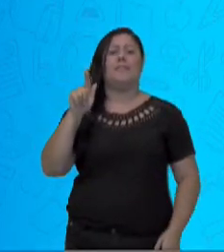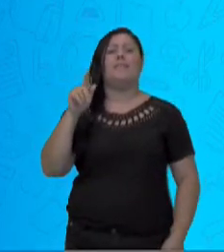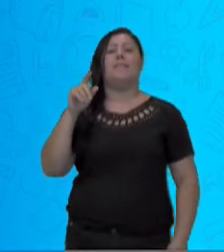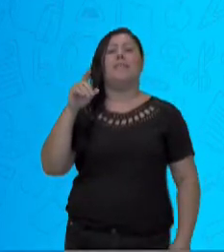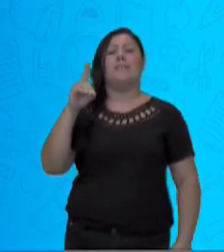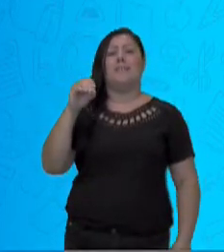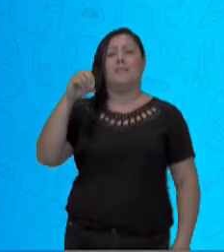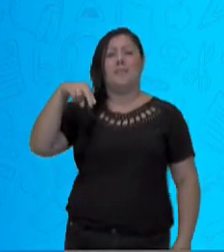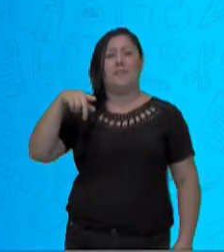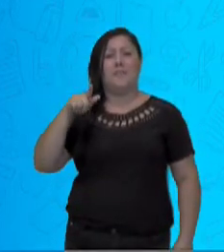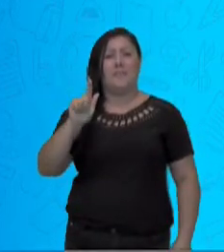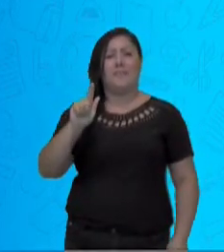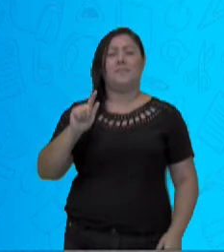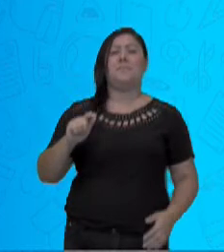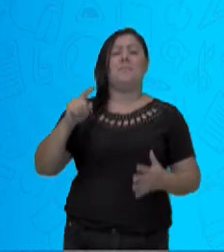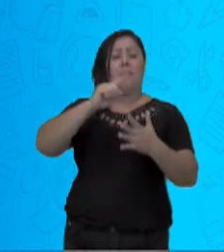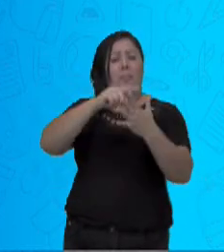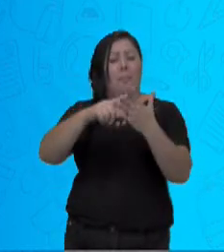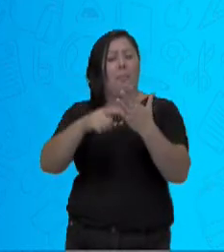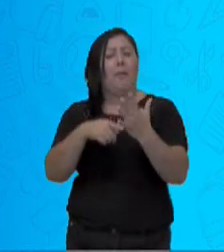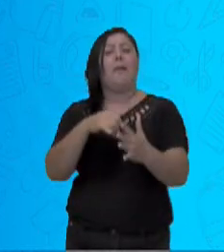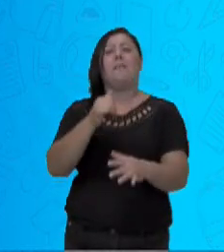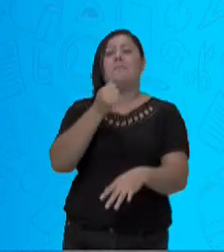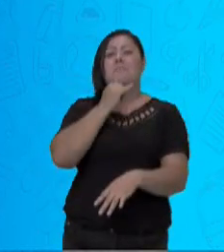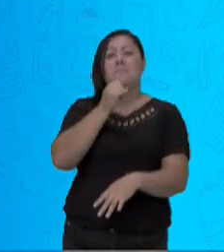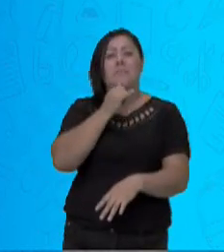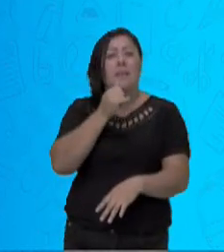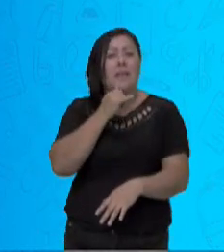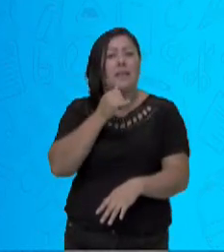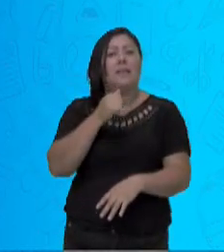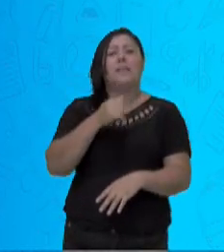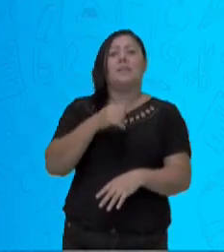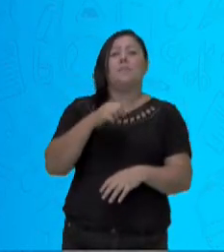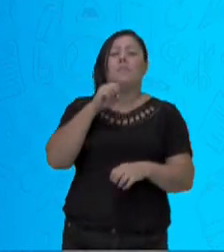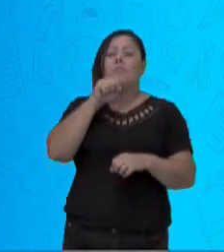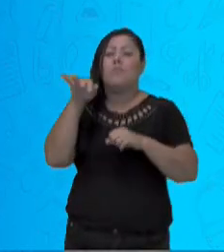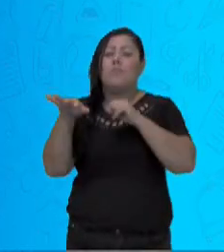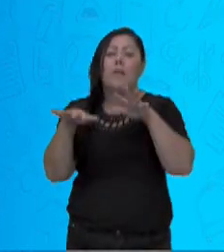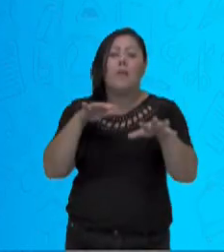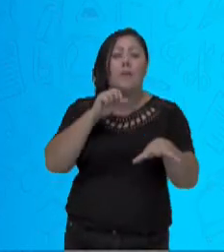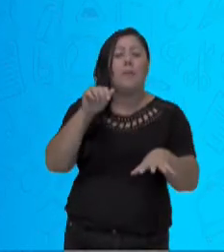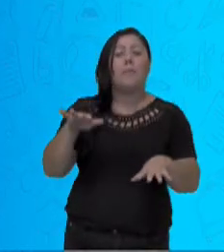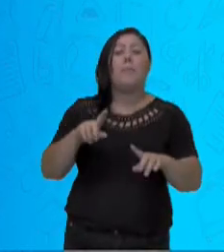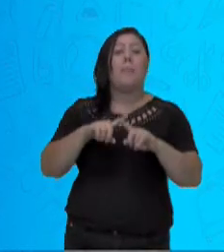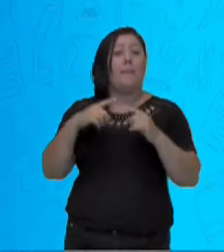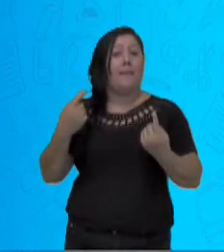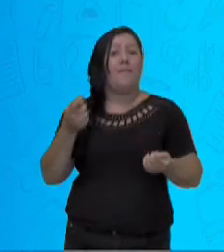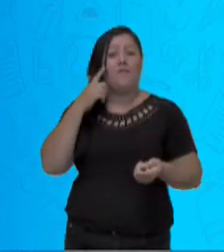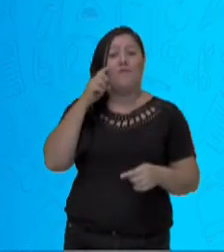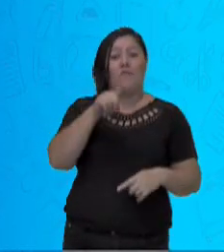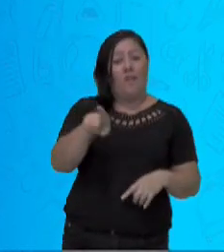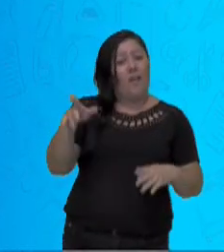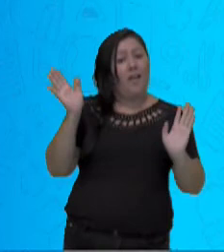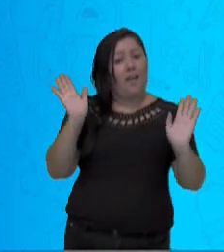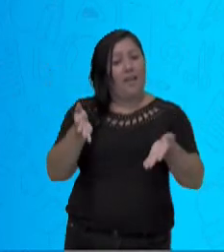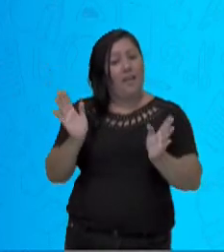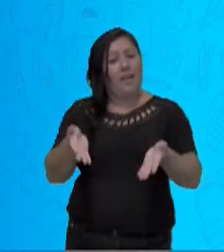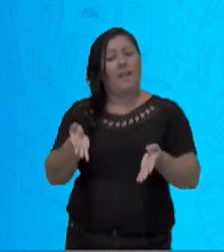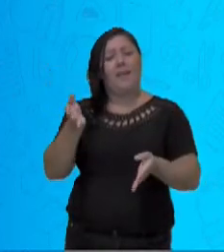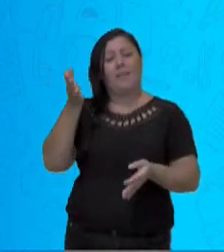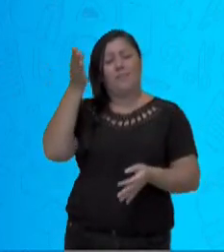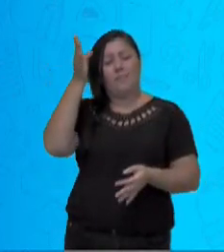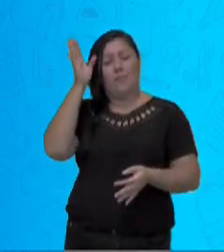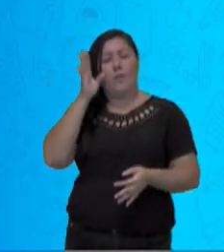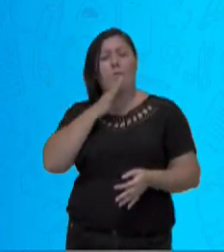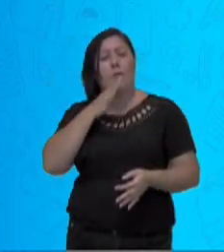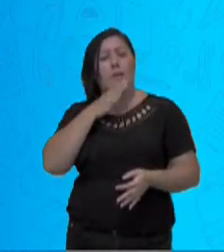Esses são alguns exemplos de onomatopeia, mas você já sabe fazer outros,